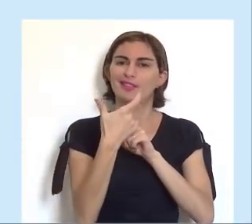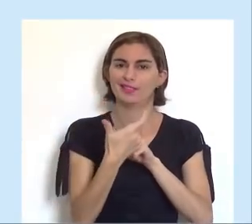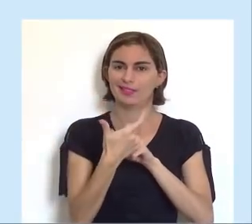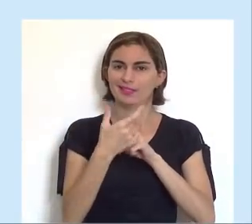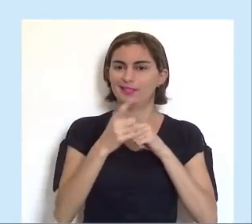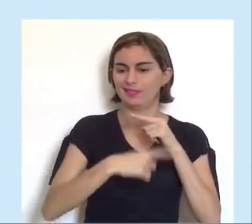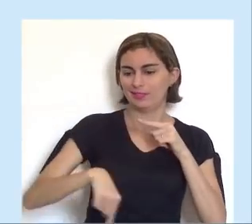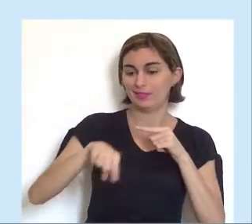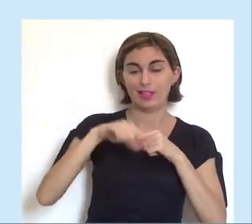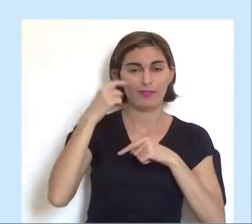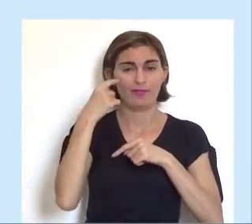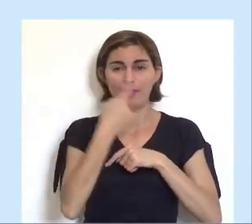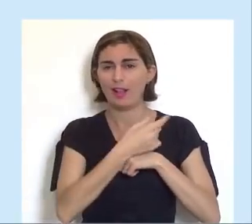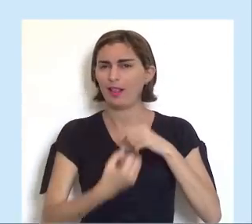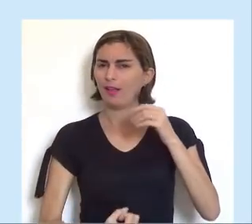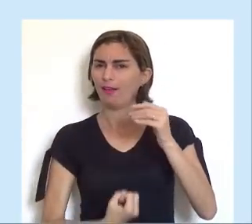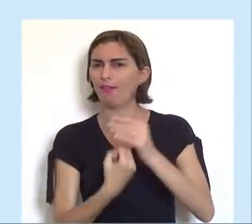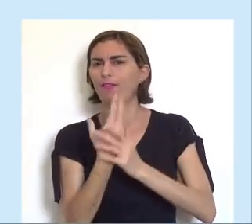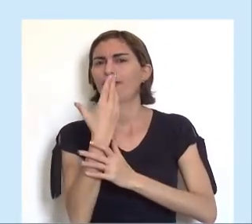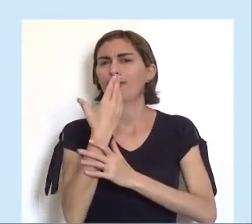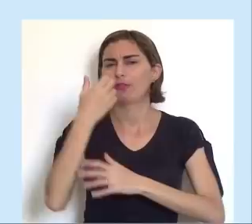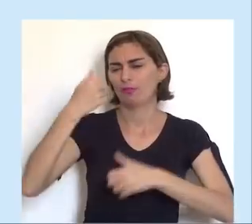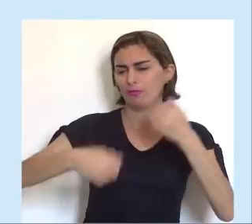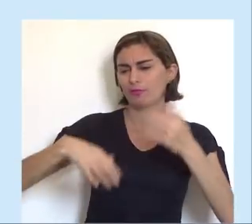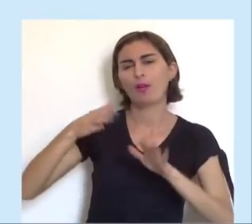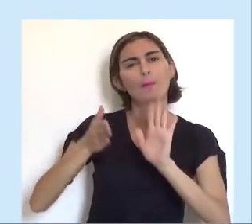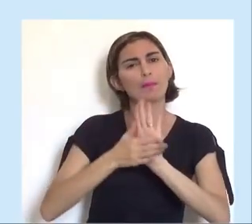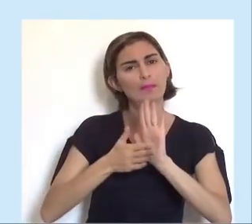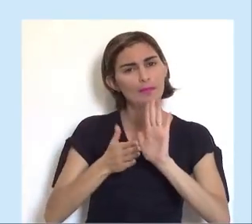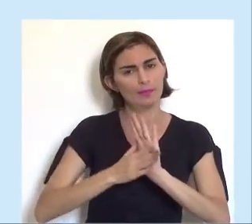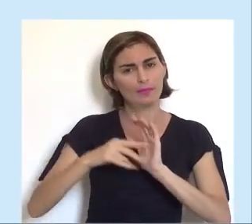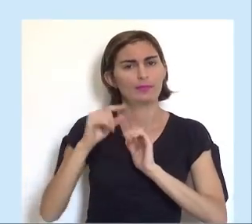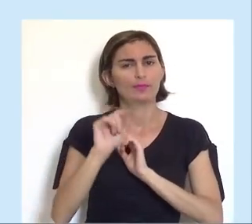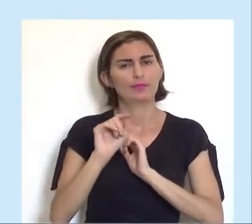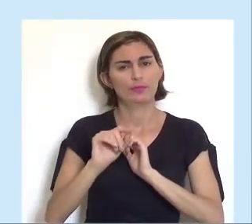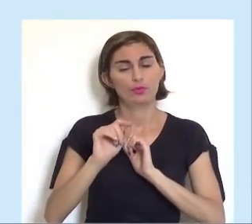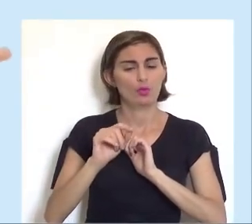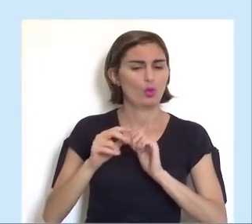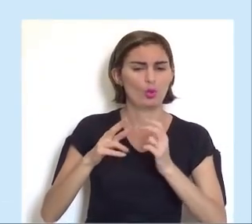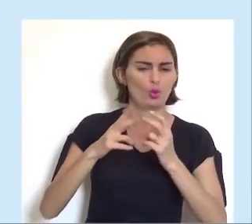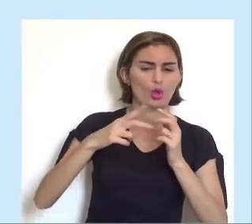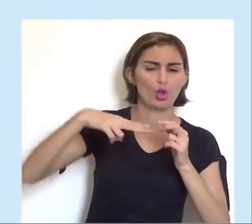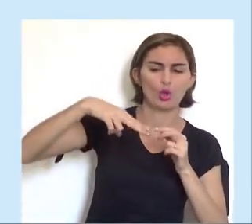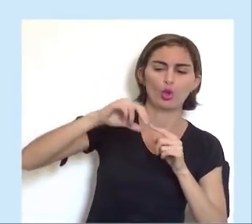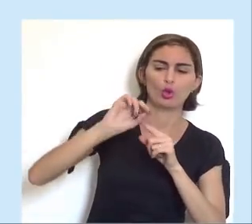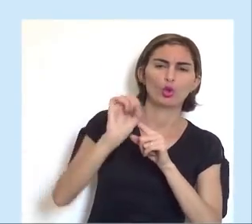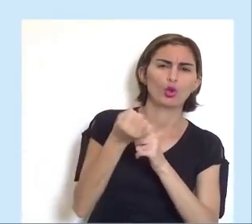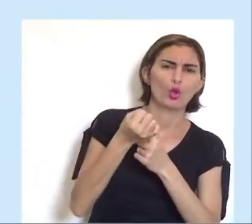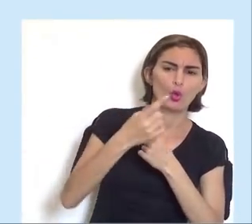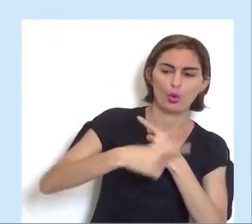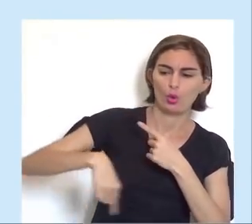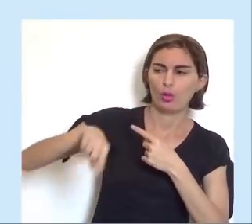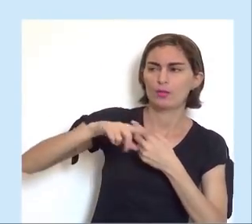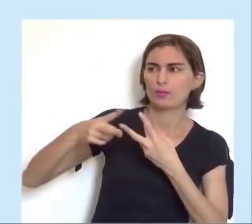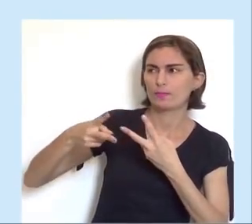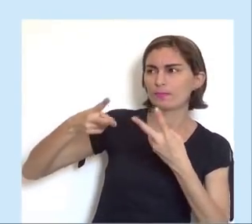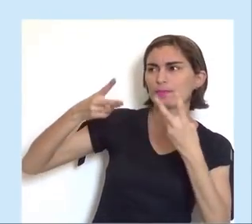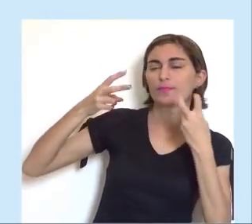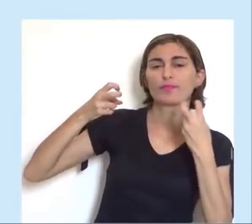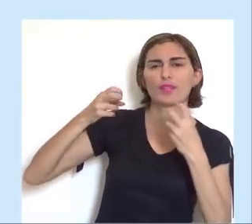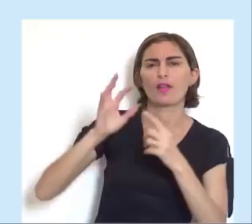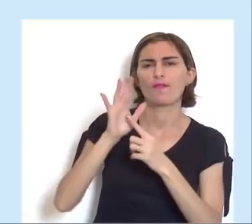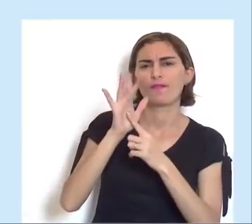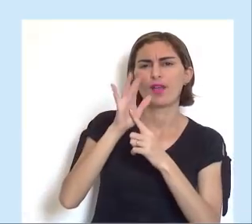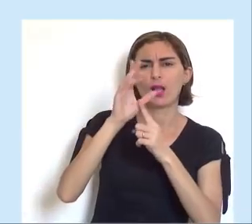um narrador em que ela propõe exatamente isso. Quando nos demos conta, das velas